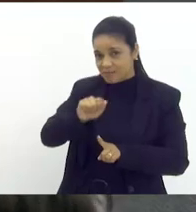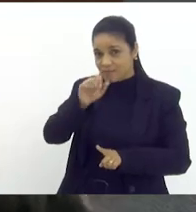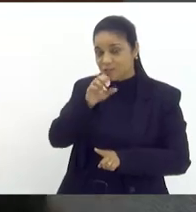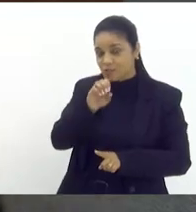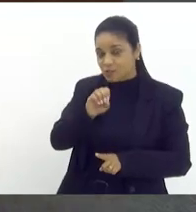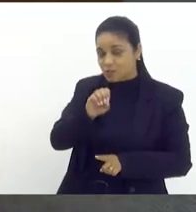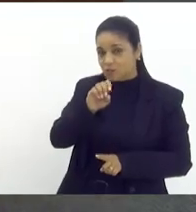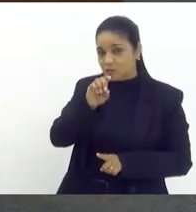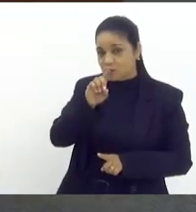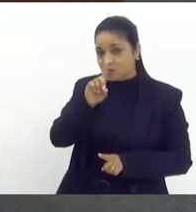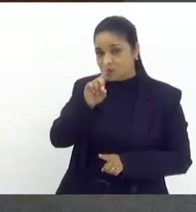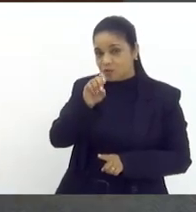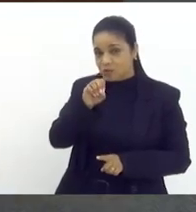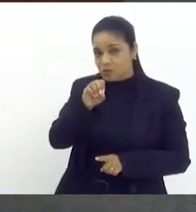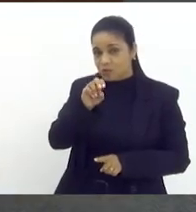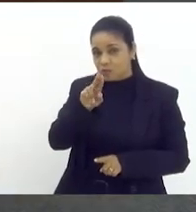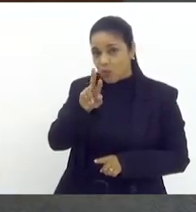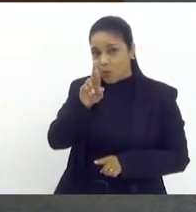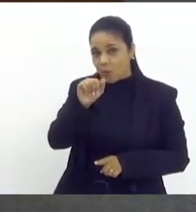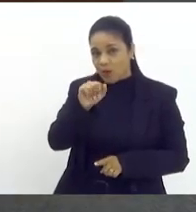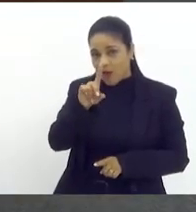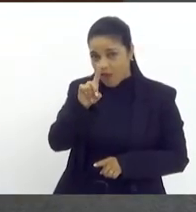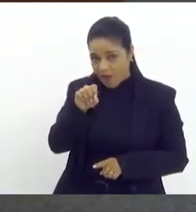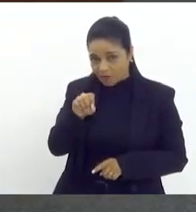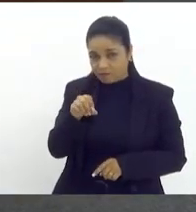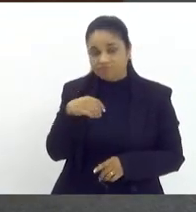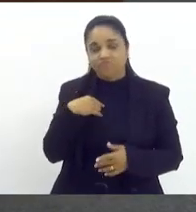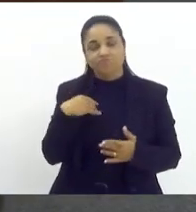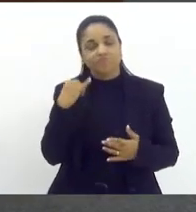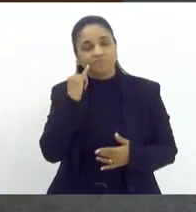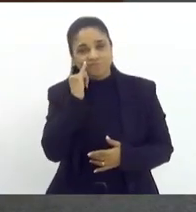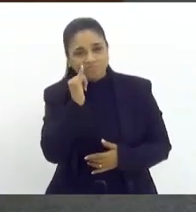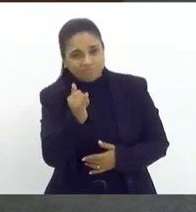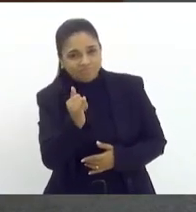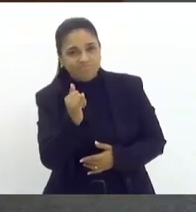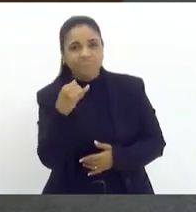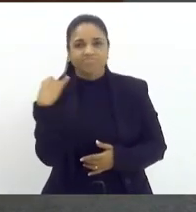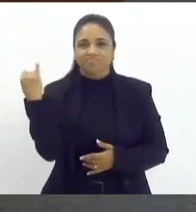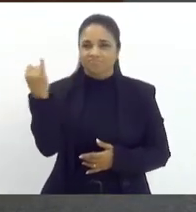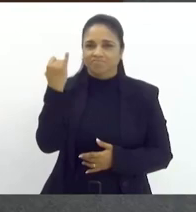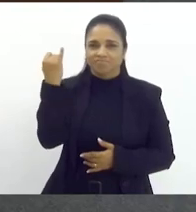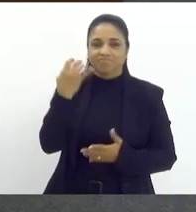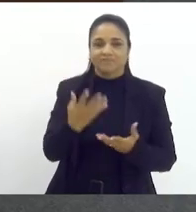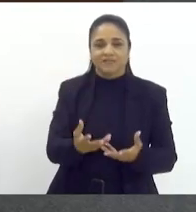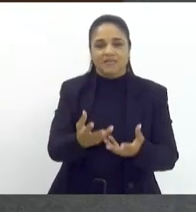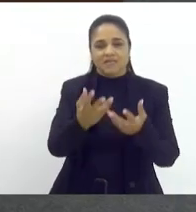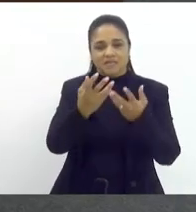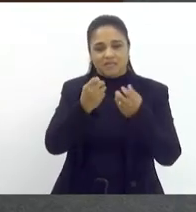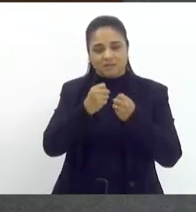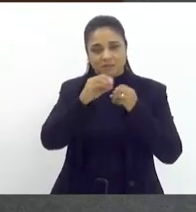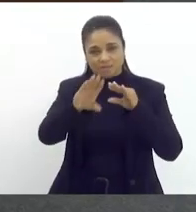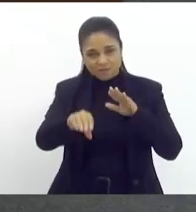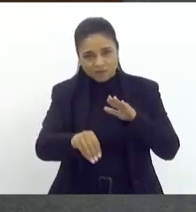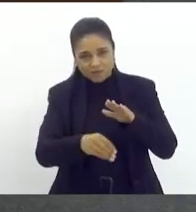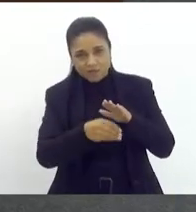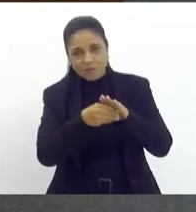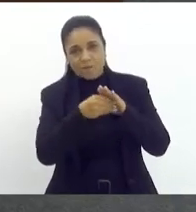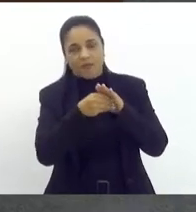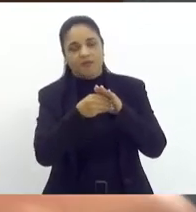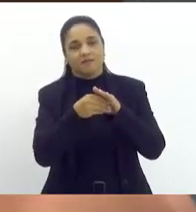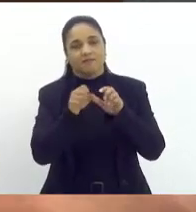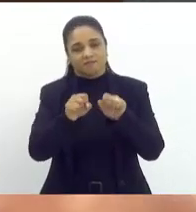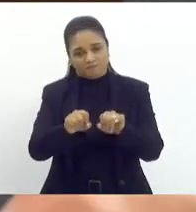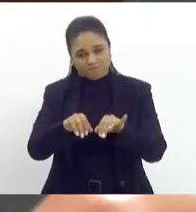importante também dizer da importância de dos recebimentos de emendas inclusive de